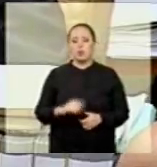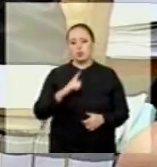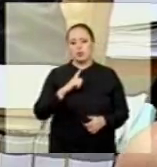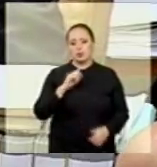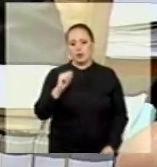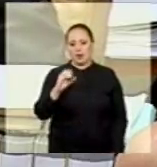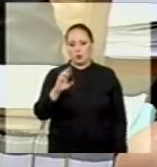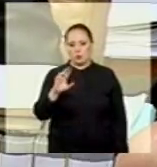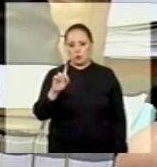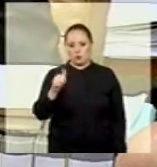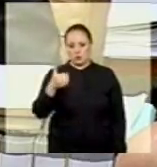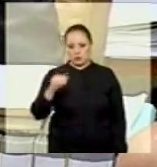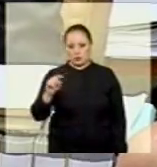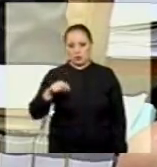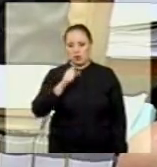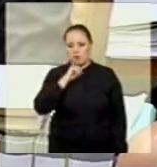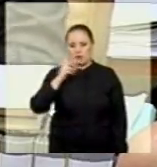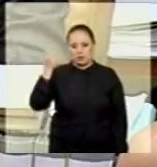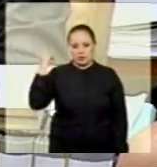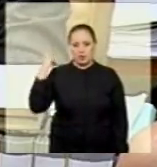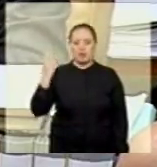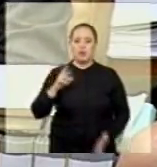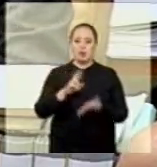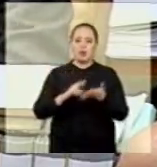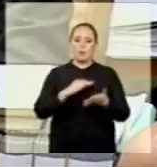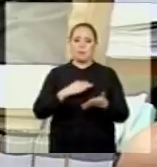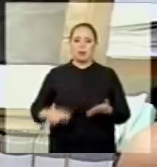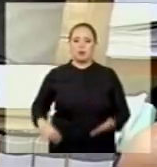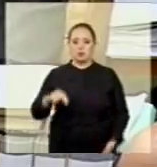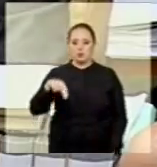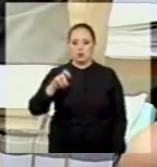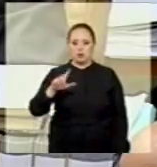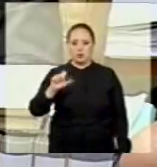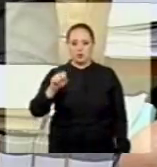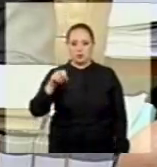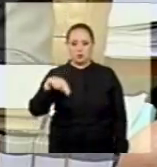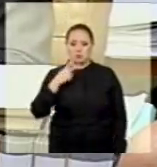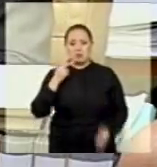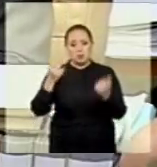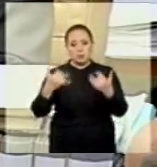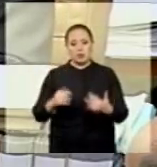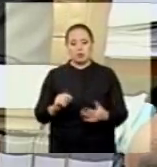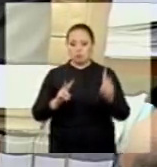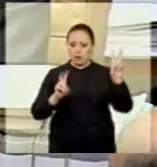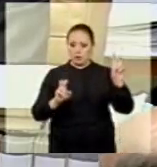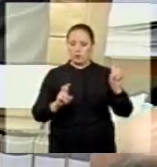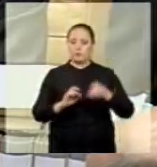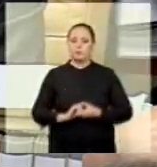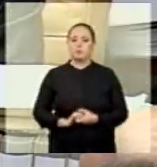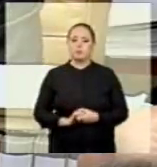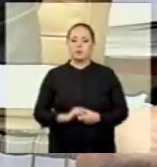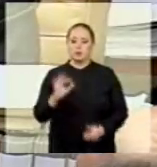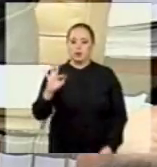desta corte, de que foi relator o saudoso ministro Nelson Hungria, já dizia que, aspas,